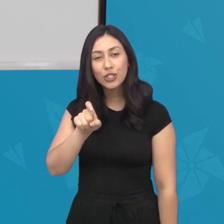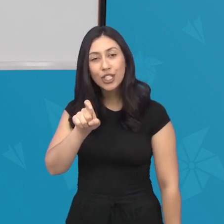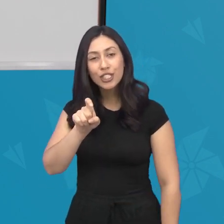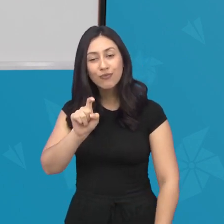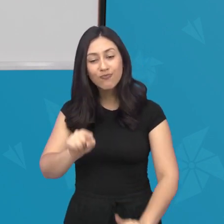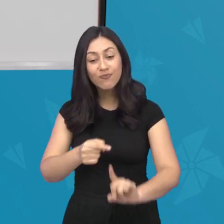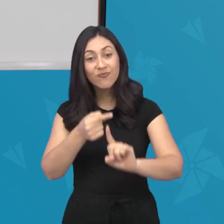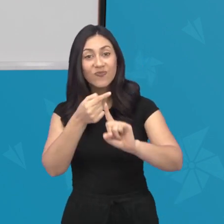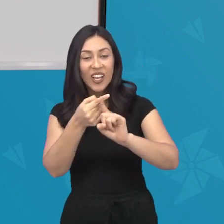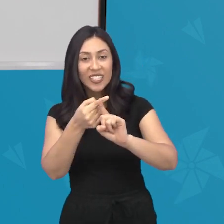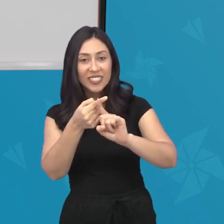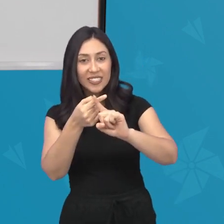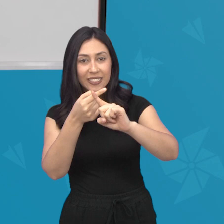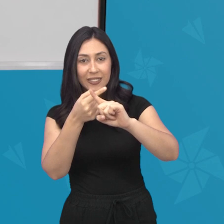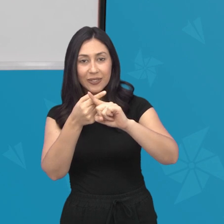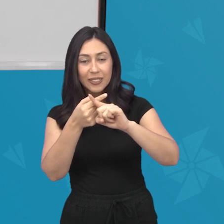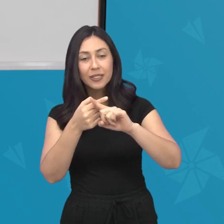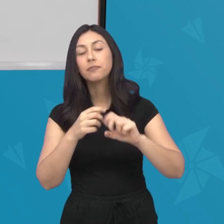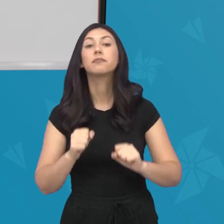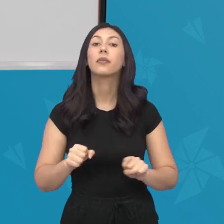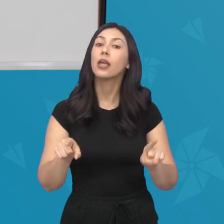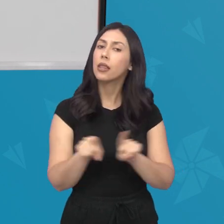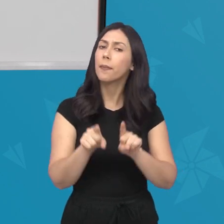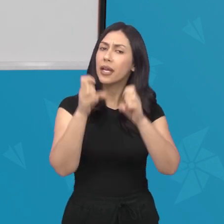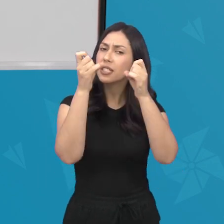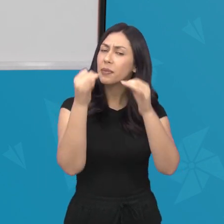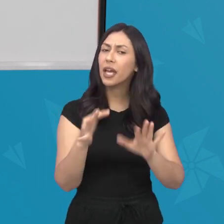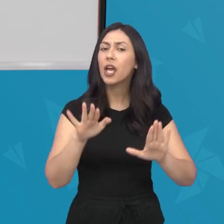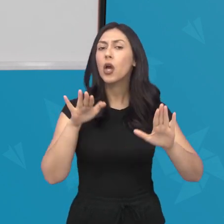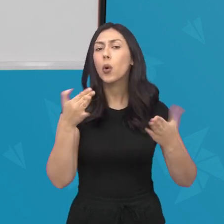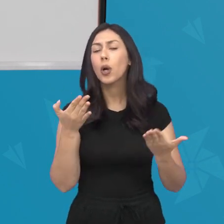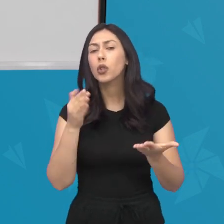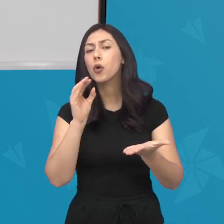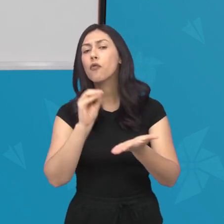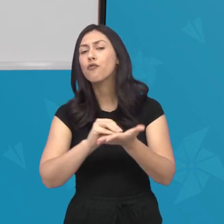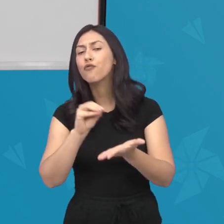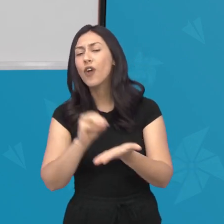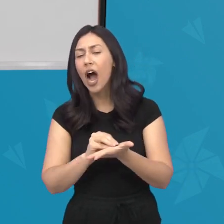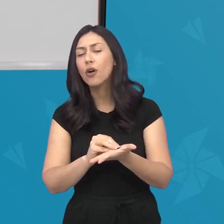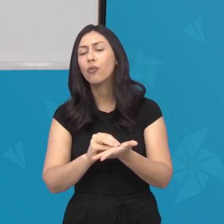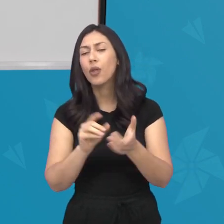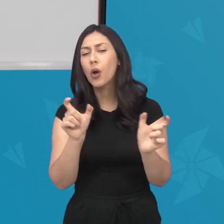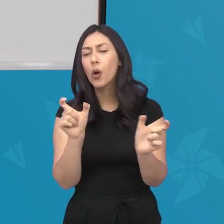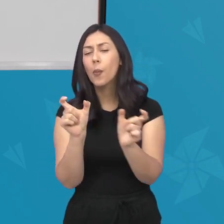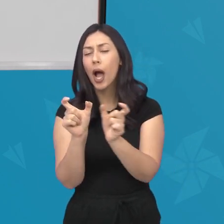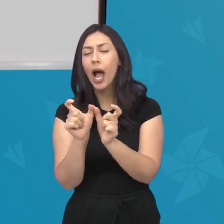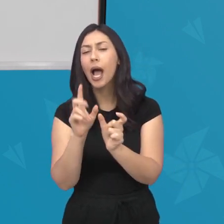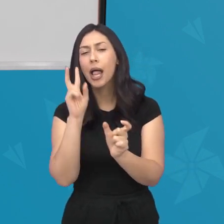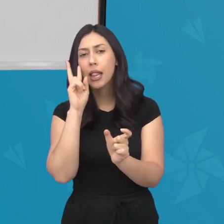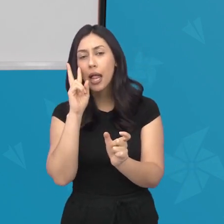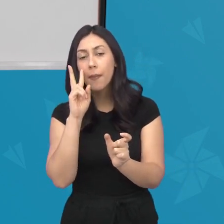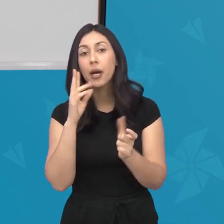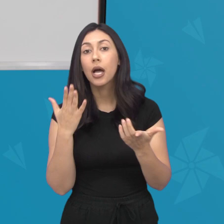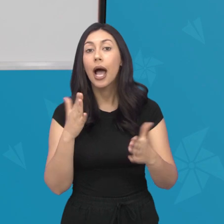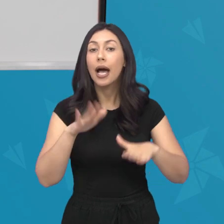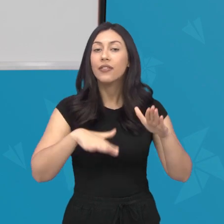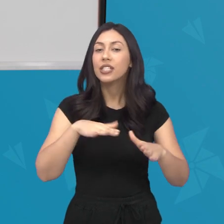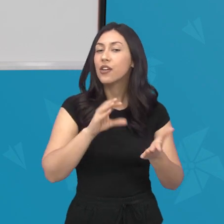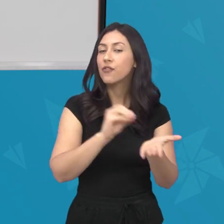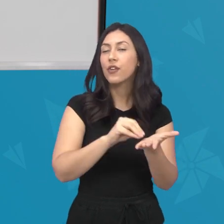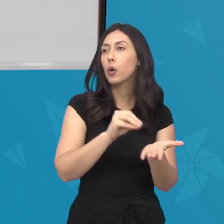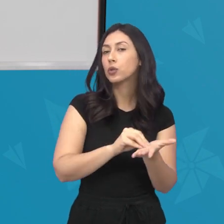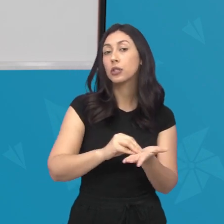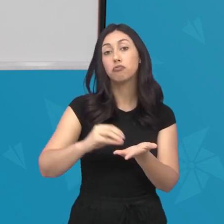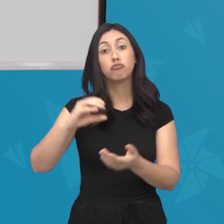a equação não é completa. Uma equação do segundo grau incompleta é quando faltam alguns termos, por exemplo,